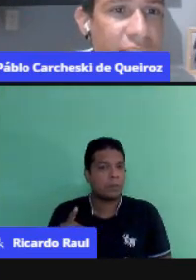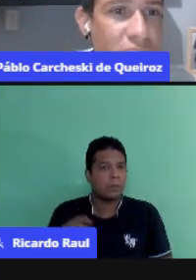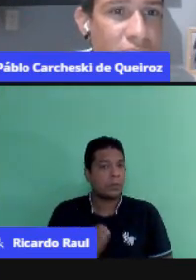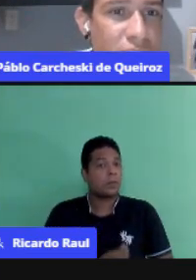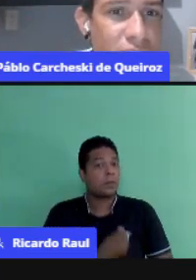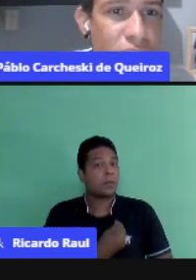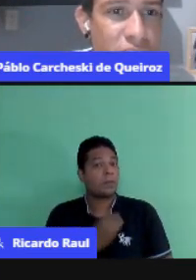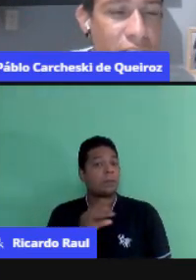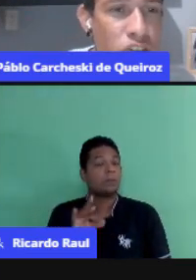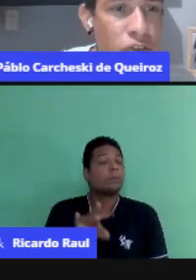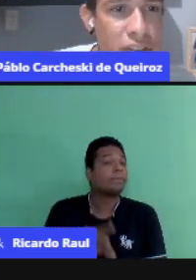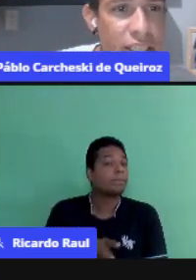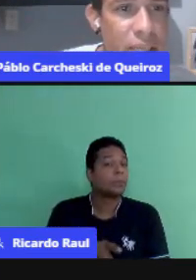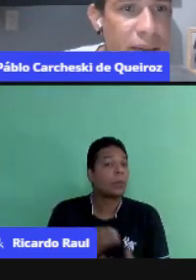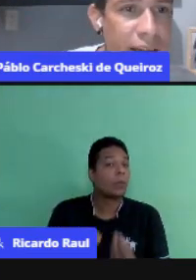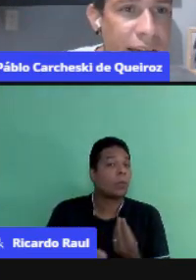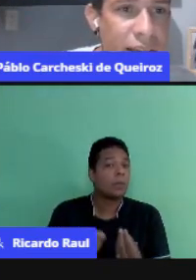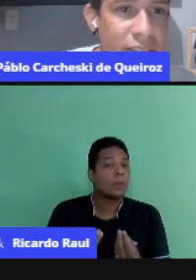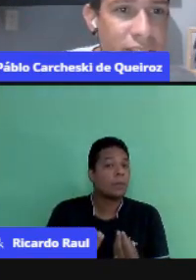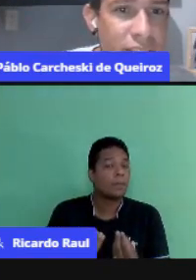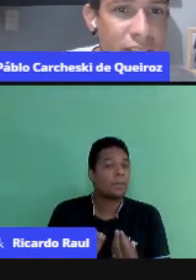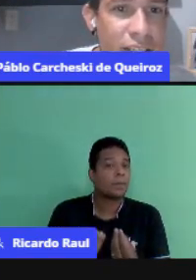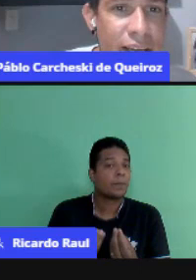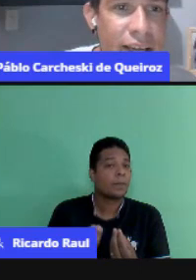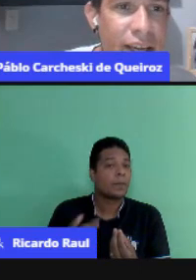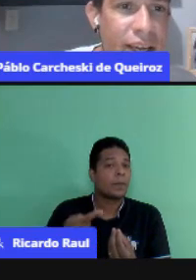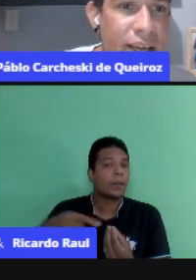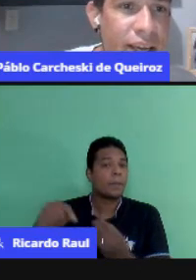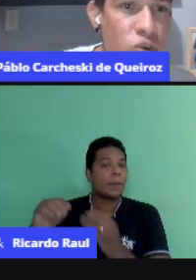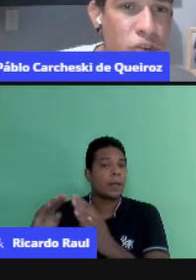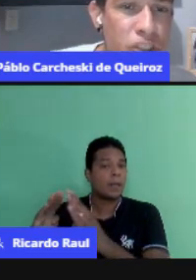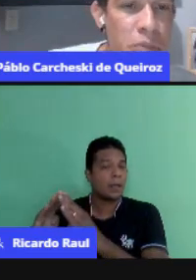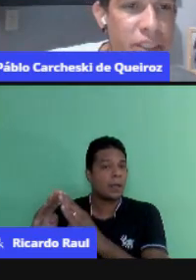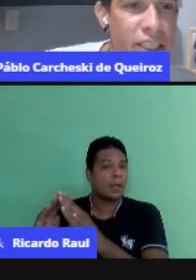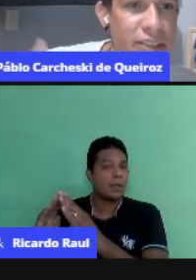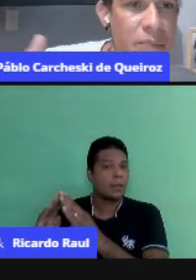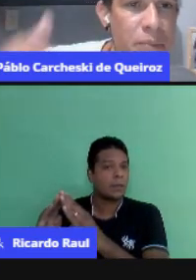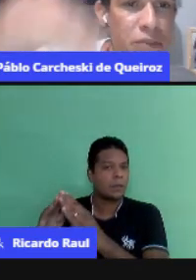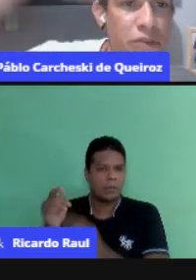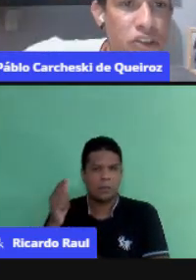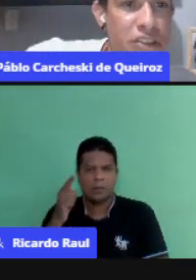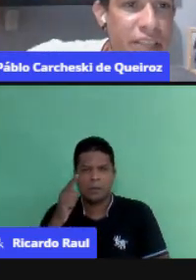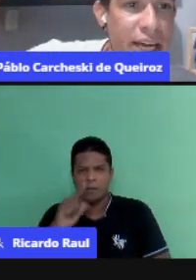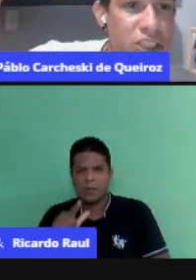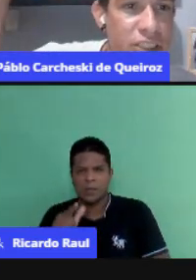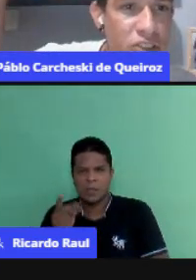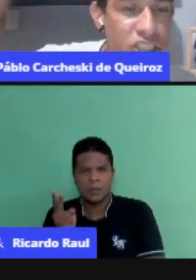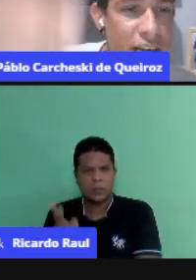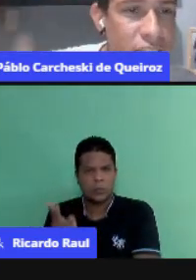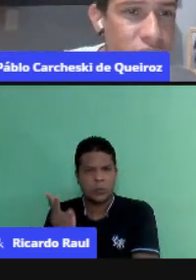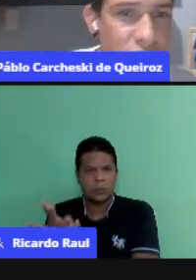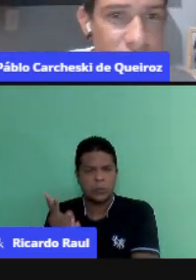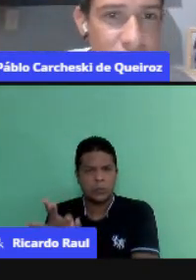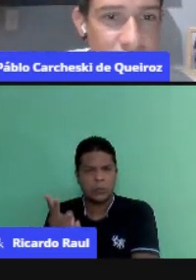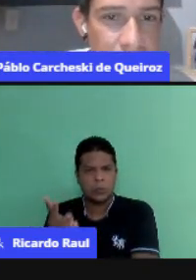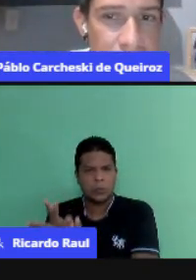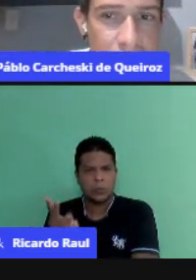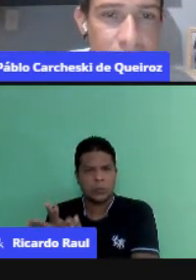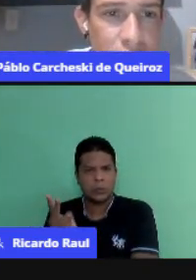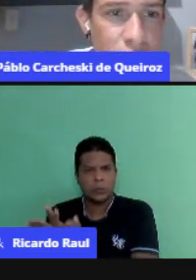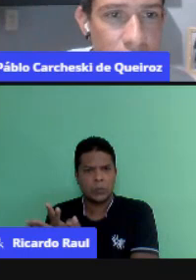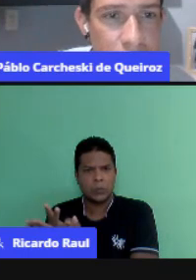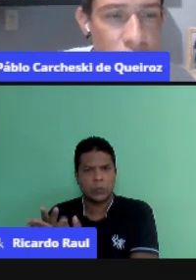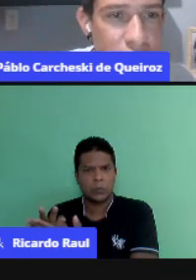nossa vida real, né? Então, será que quando eu vou sair aqui da minha casa, eu consigo manter sempre a mesma velocidade até eu chegar lá no serviço,